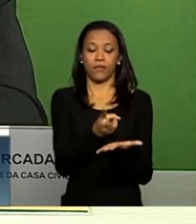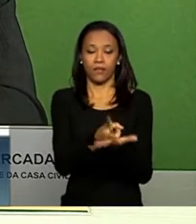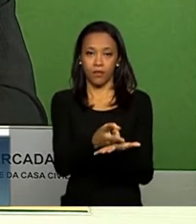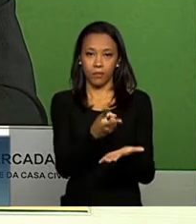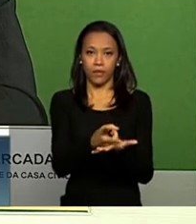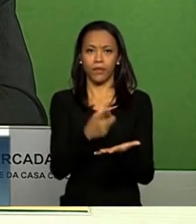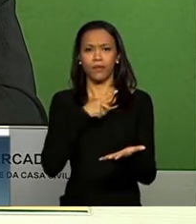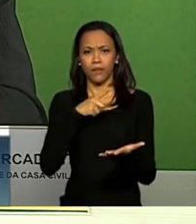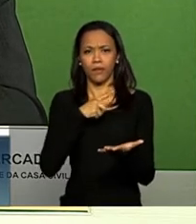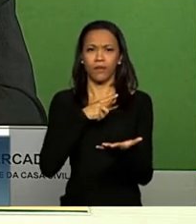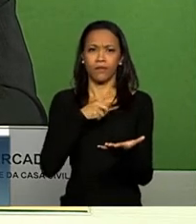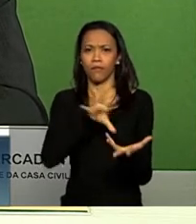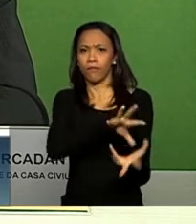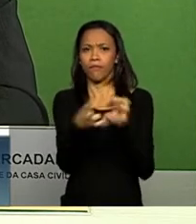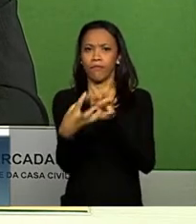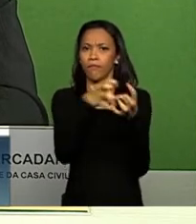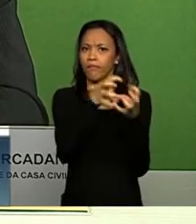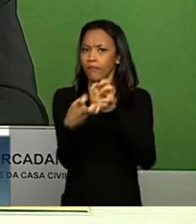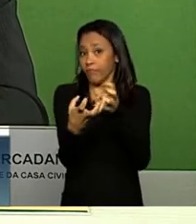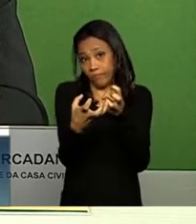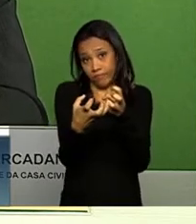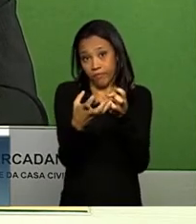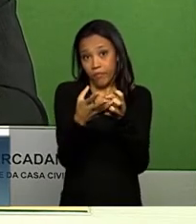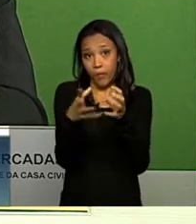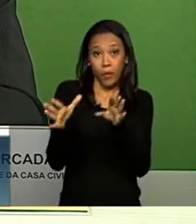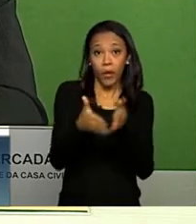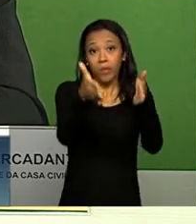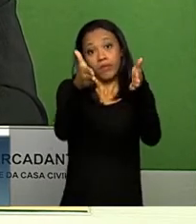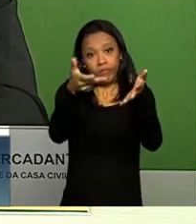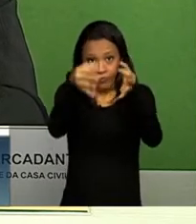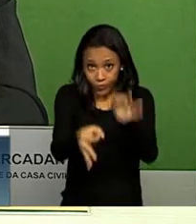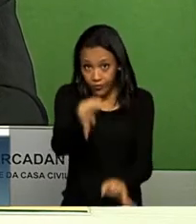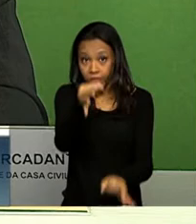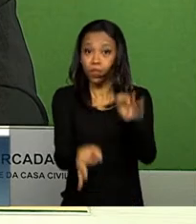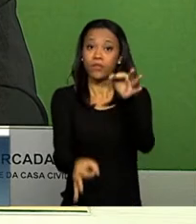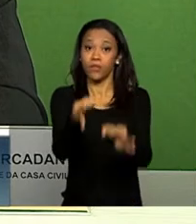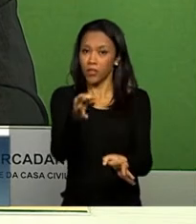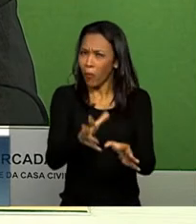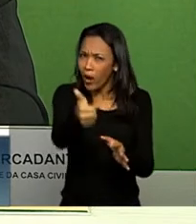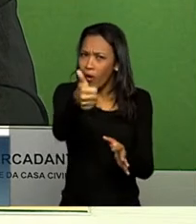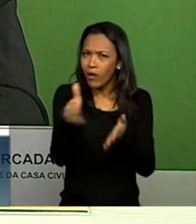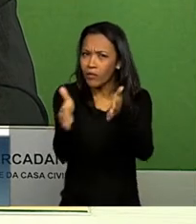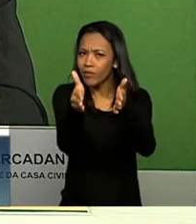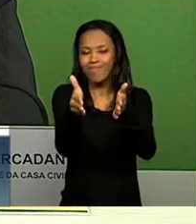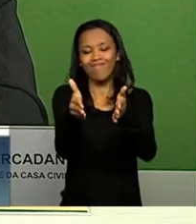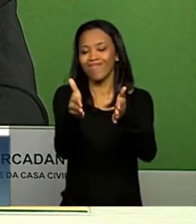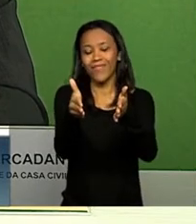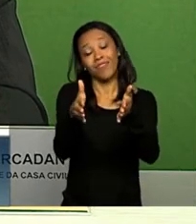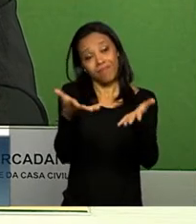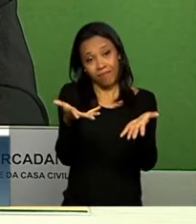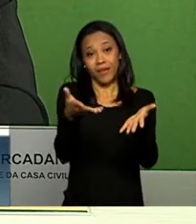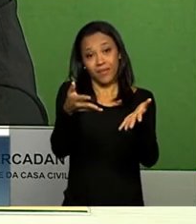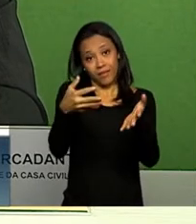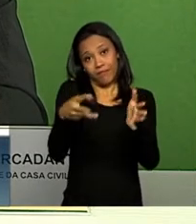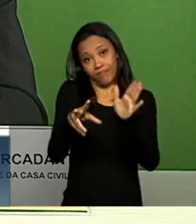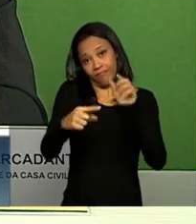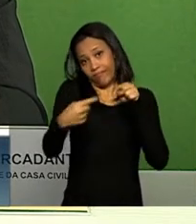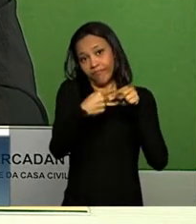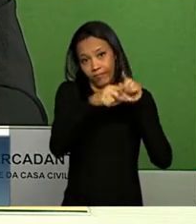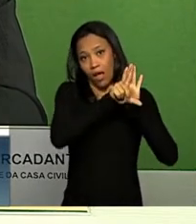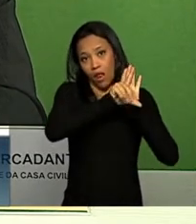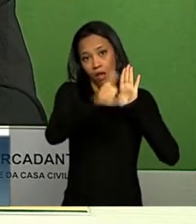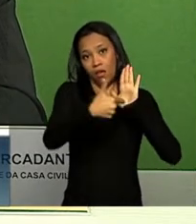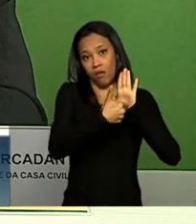de litígio, a justiça é um caminho. Nem sempre é o melhor caminho, mas é um caminho legítimo, legal e